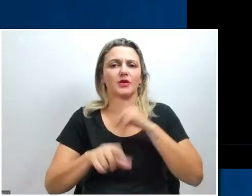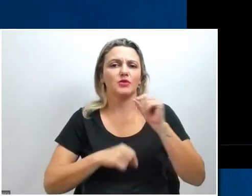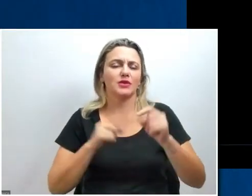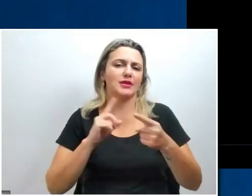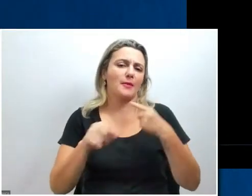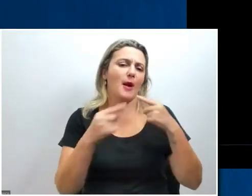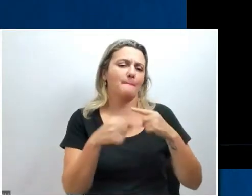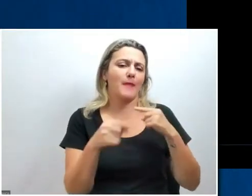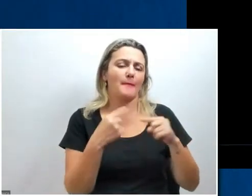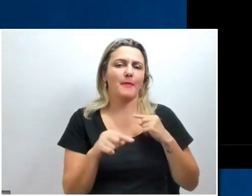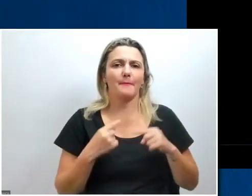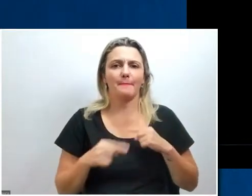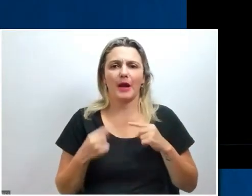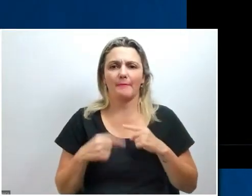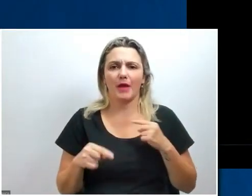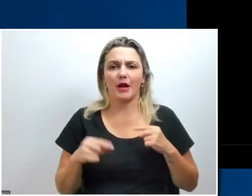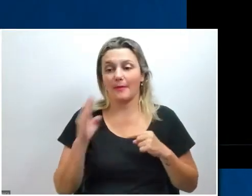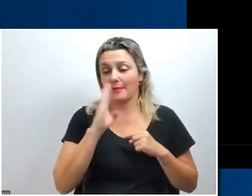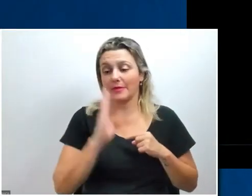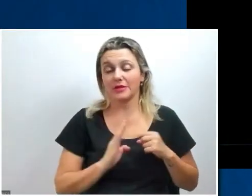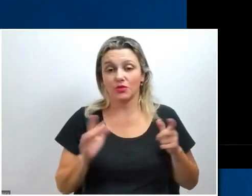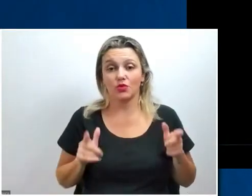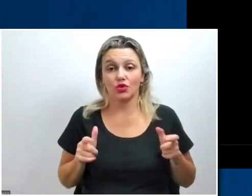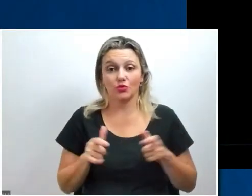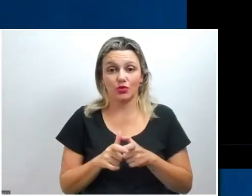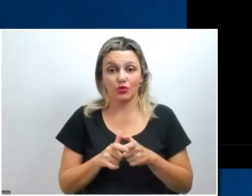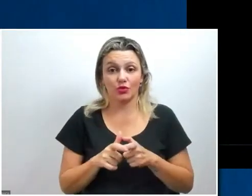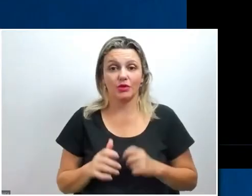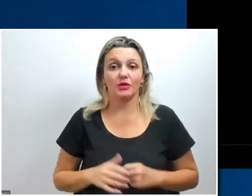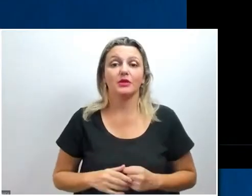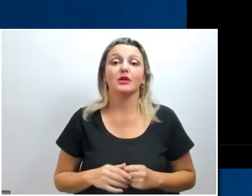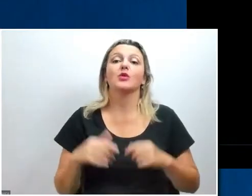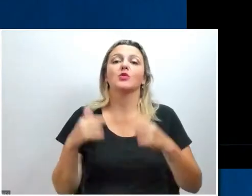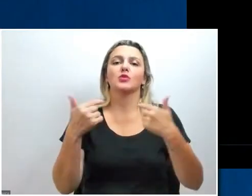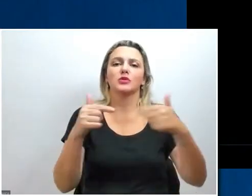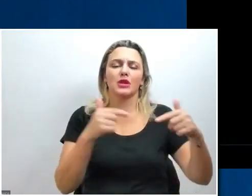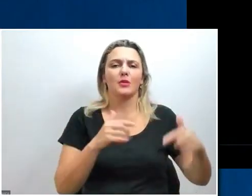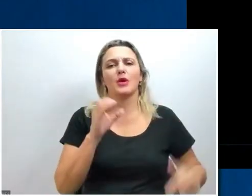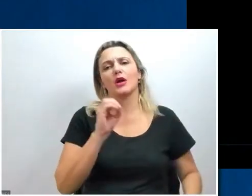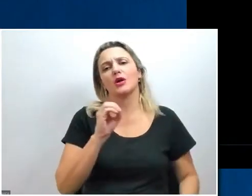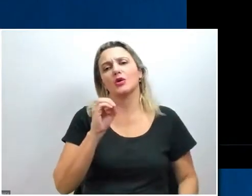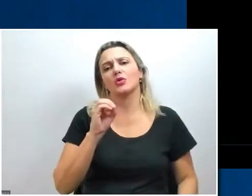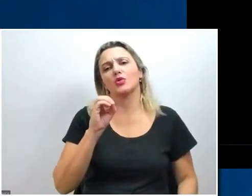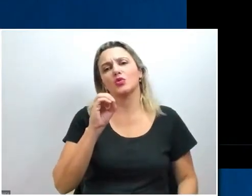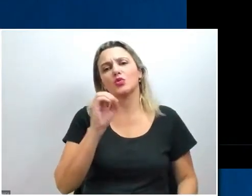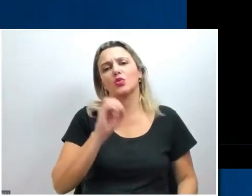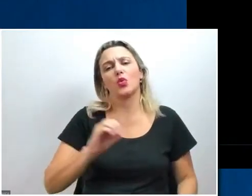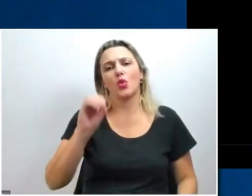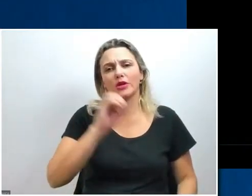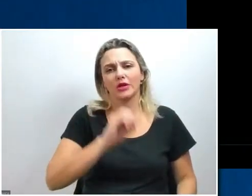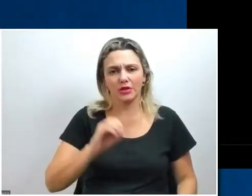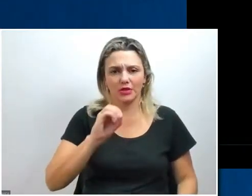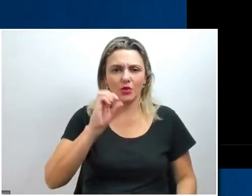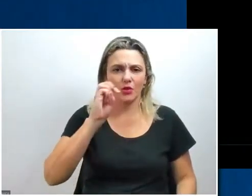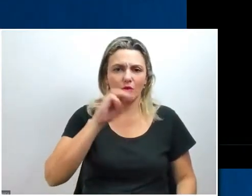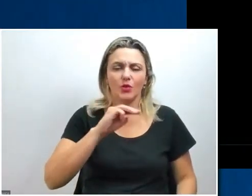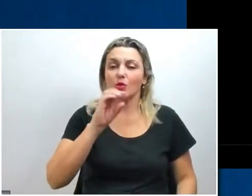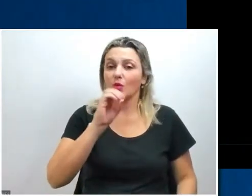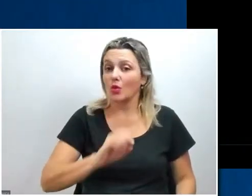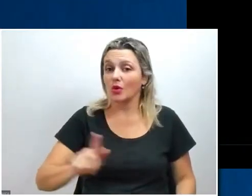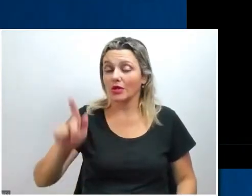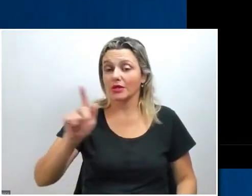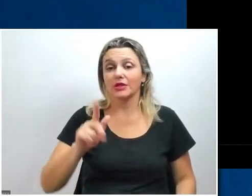vez mais no Brasil? O trabalho das organizações de pais, né? E aqui apenas eu estou